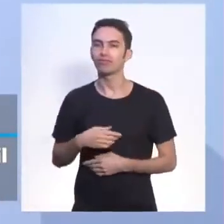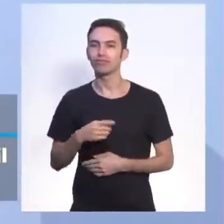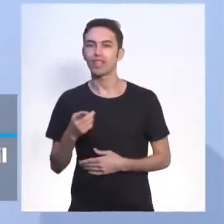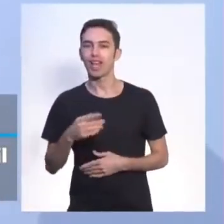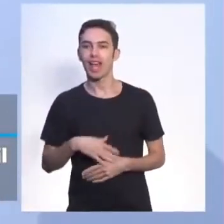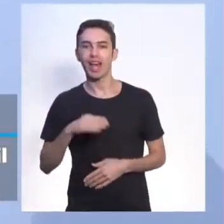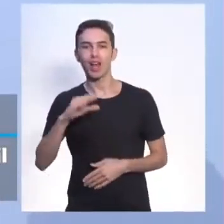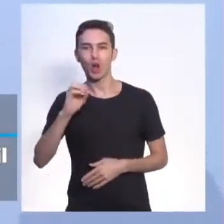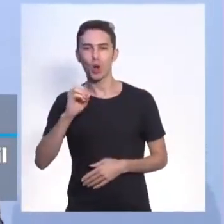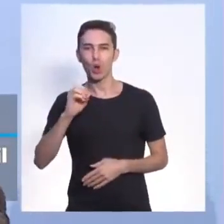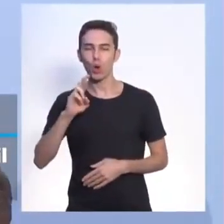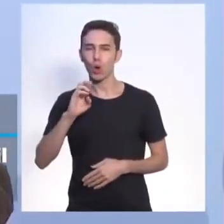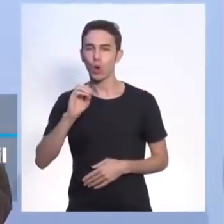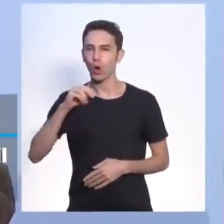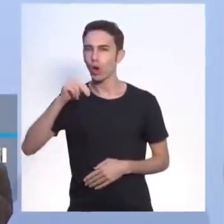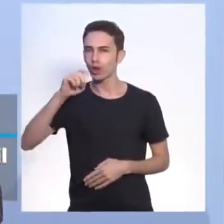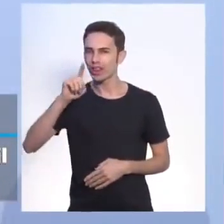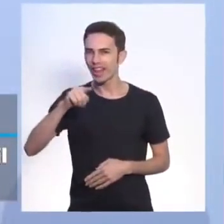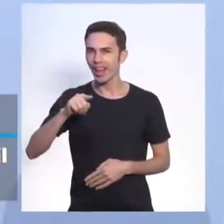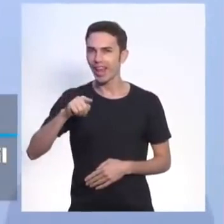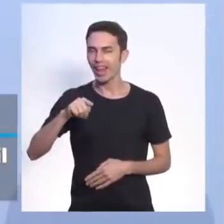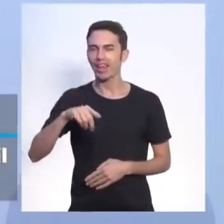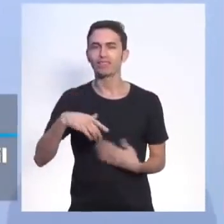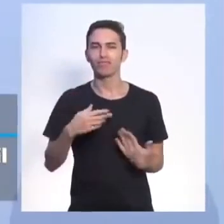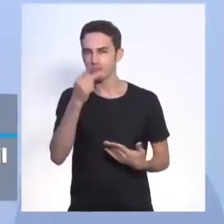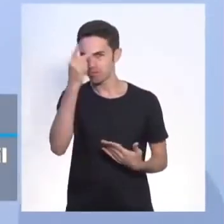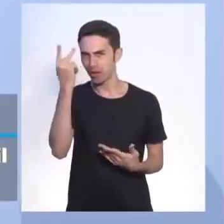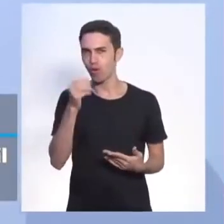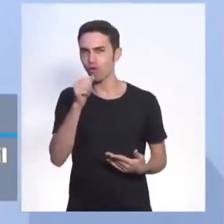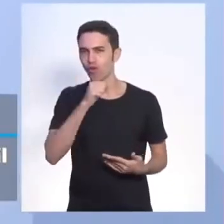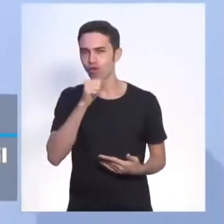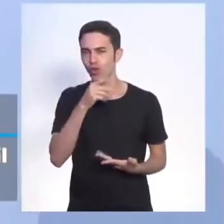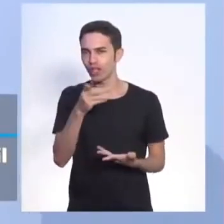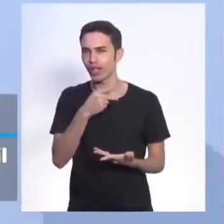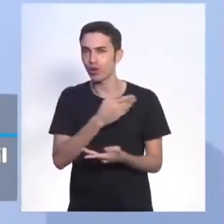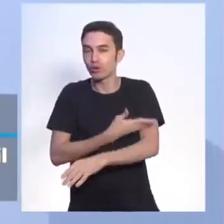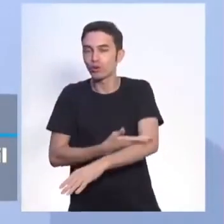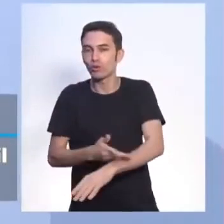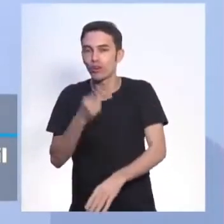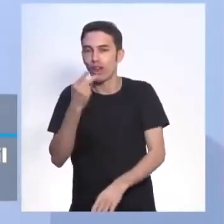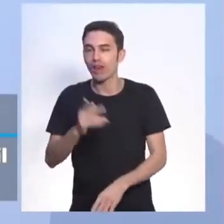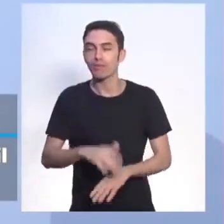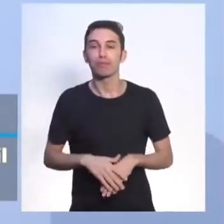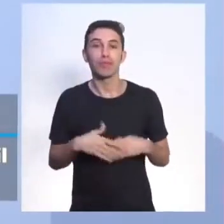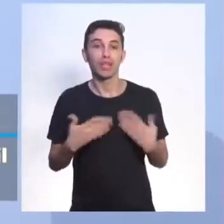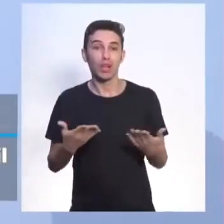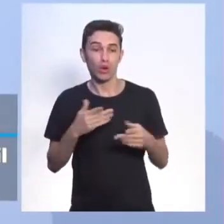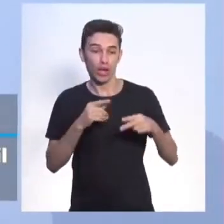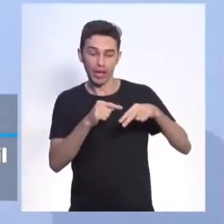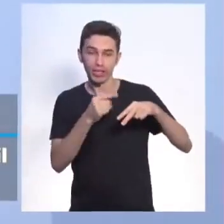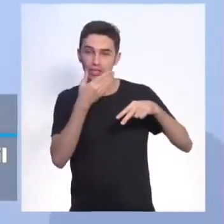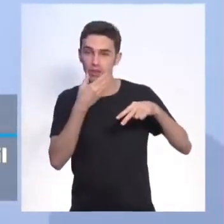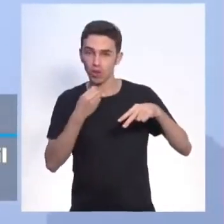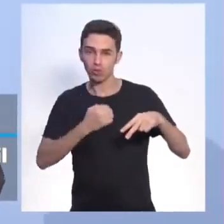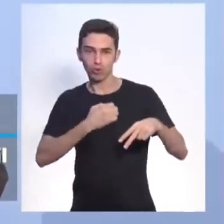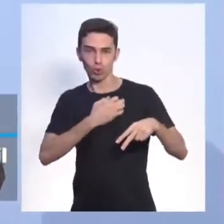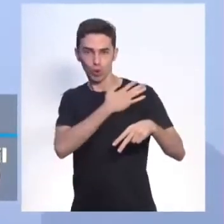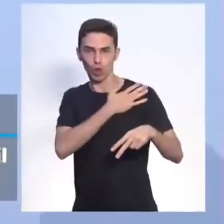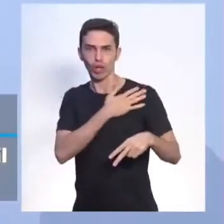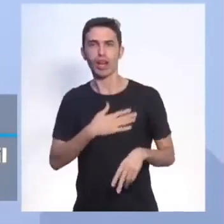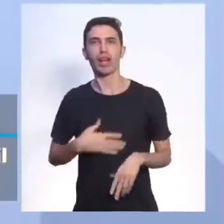coroné. Então, esses homens, eles tinham influência